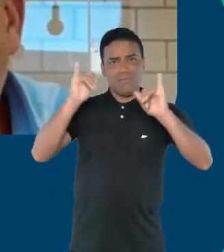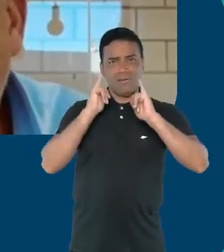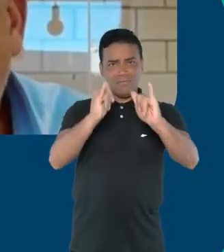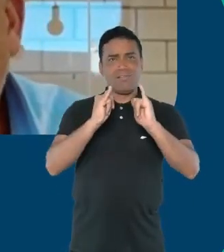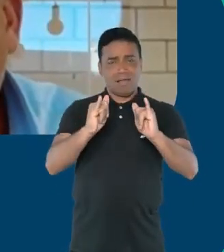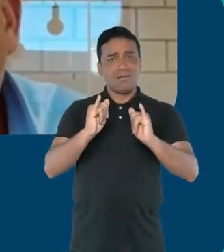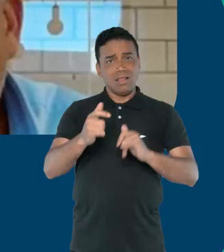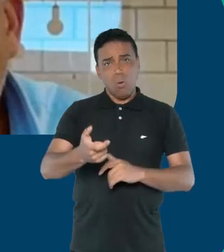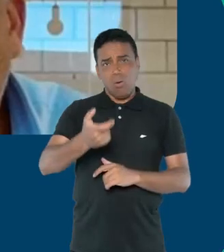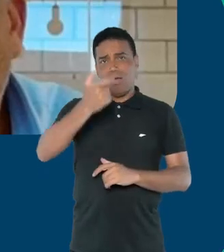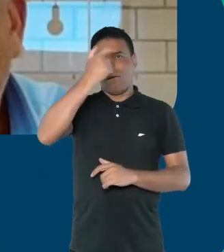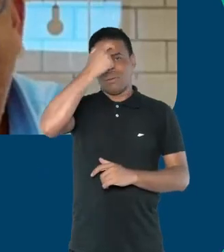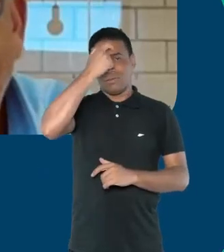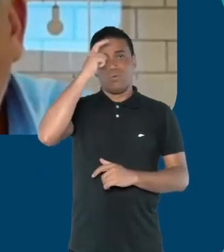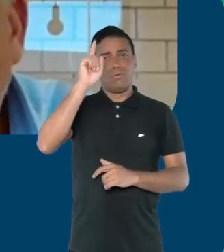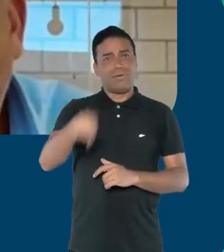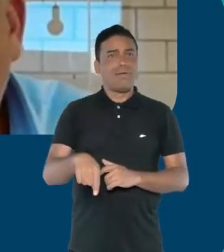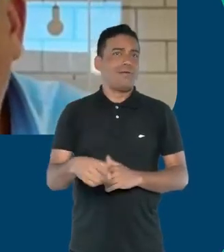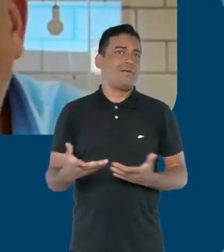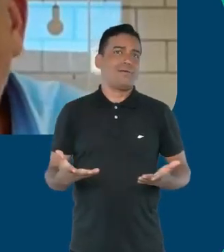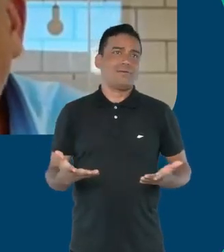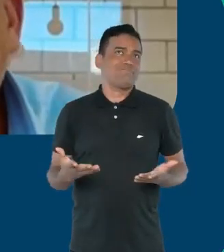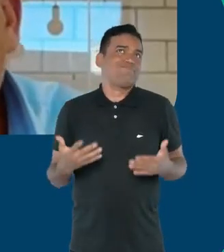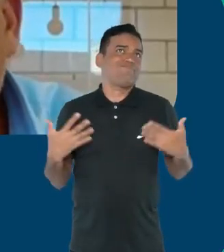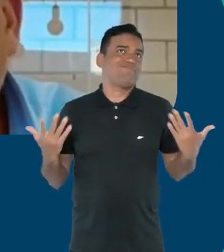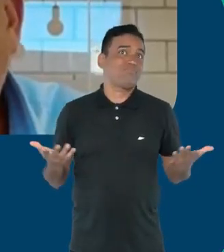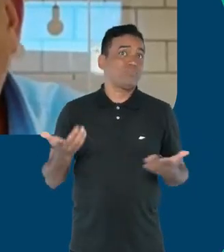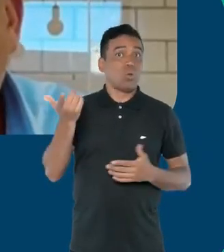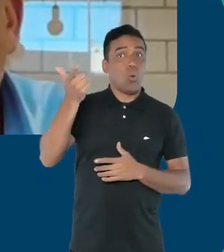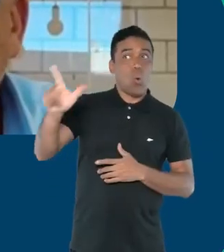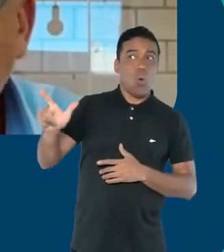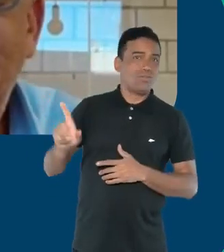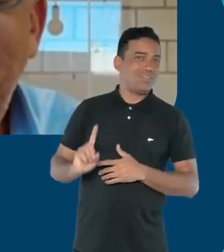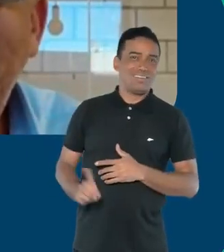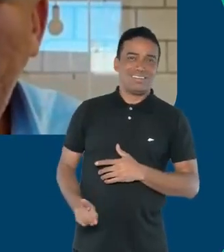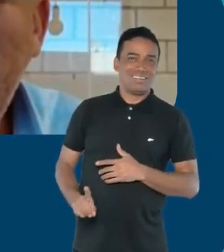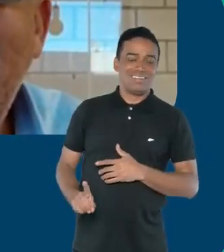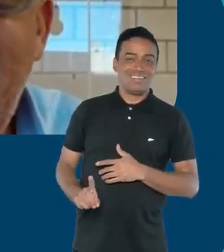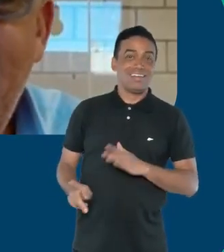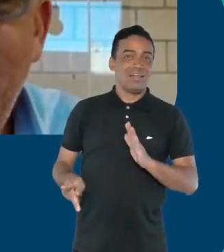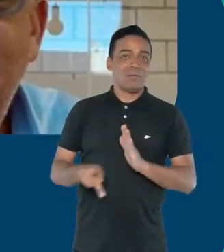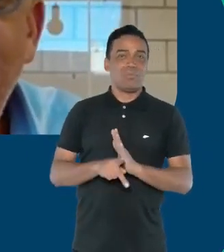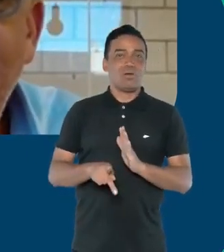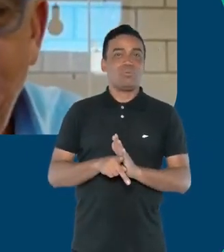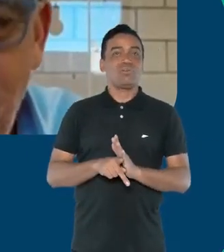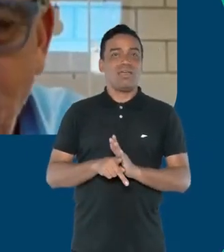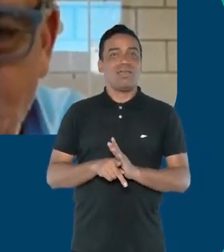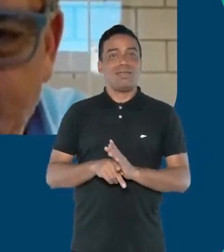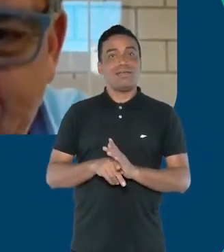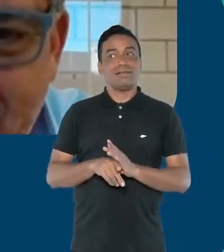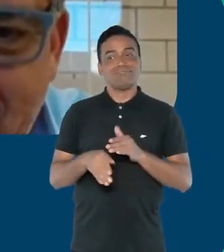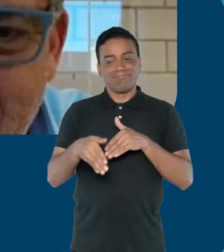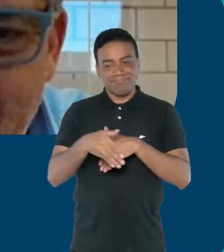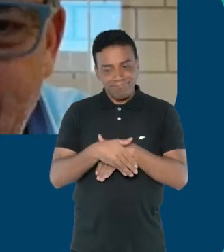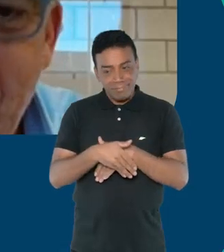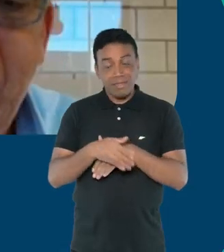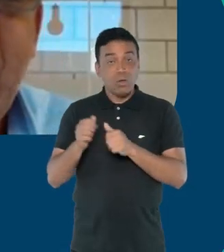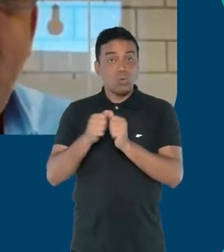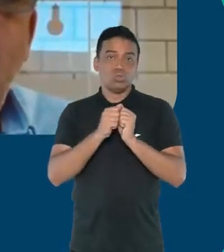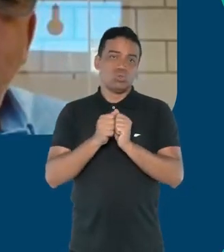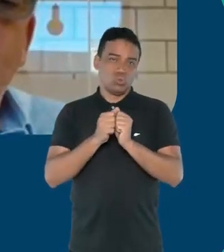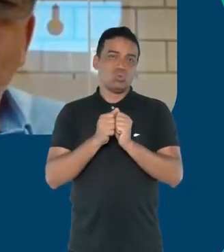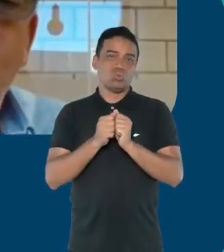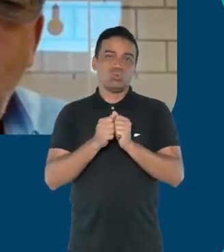a razão é e não deve ser mesmo outra coisa a não ser escrava das paixões,